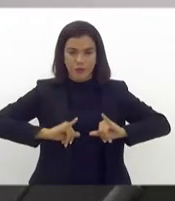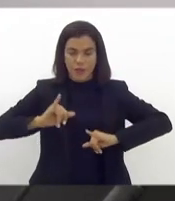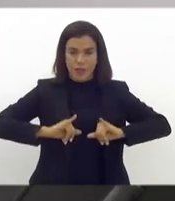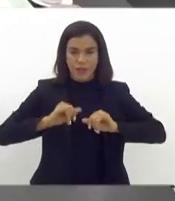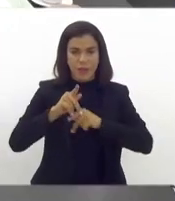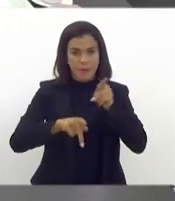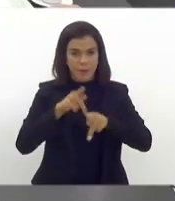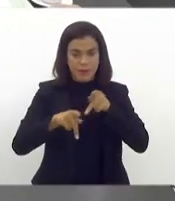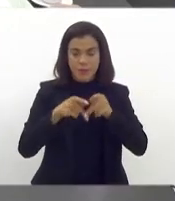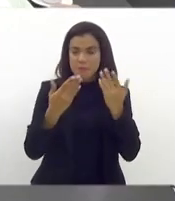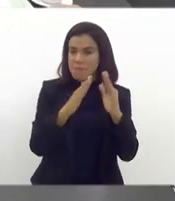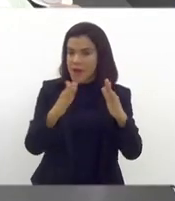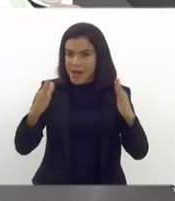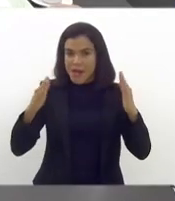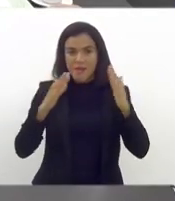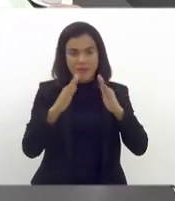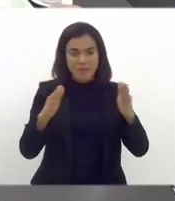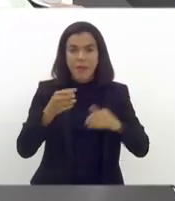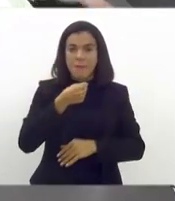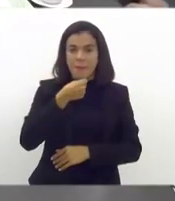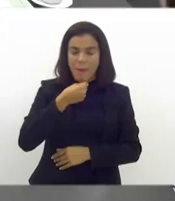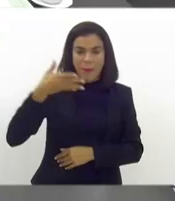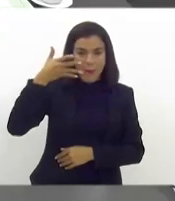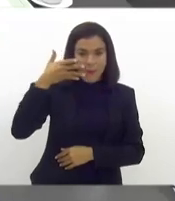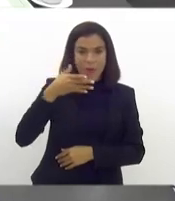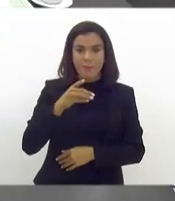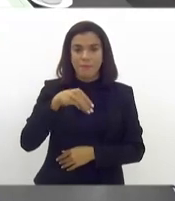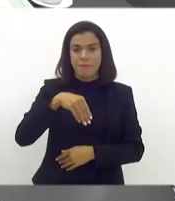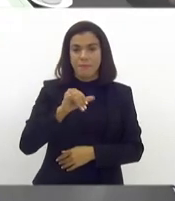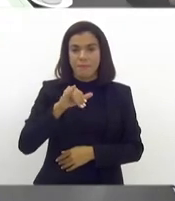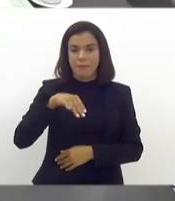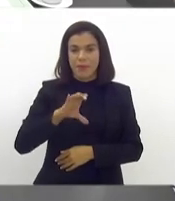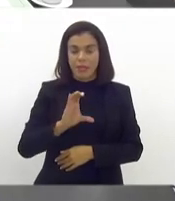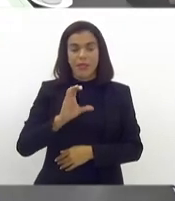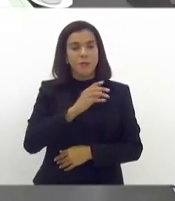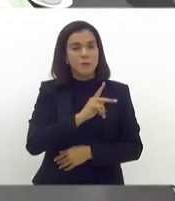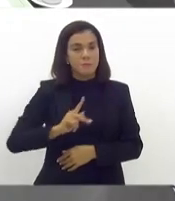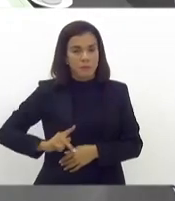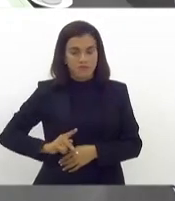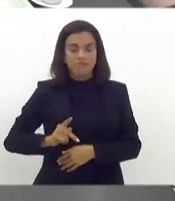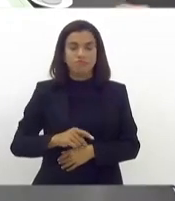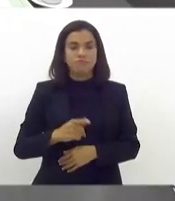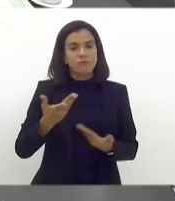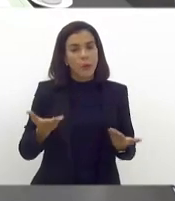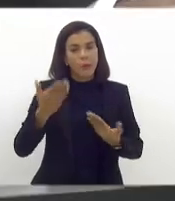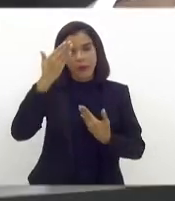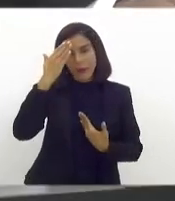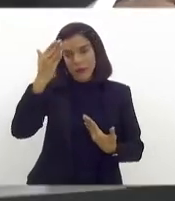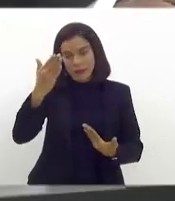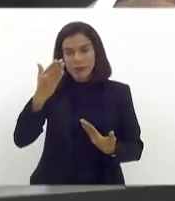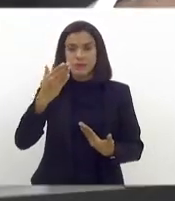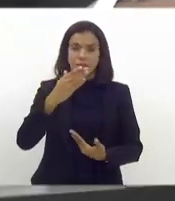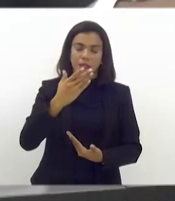deputado Mink, deputado Fred, passar a palavra ao deputado Mink em discussão. Presidente, queria então agradecer a Vossa Excelência